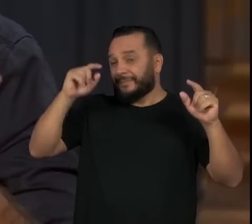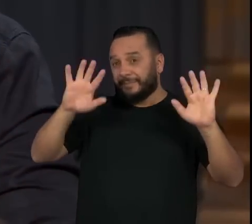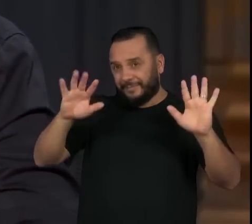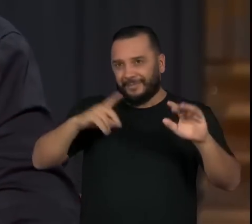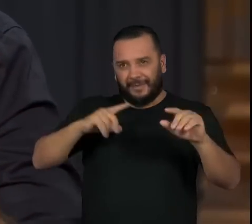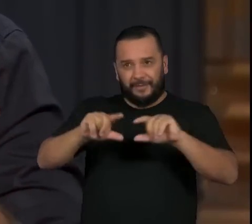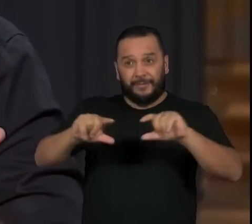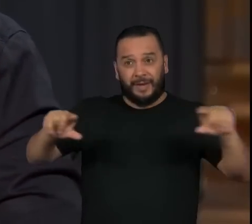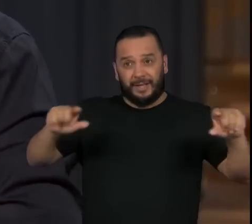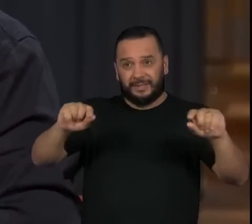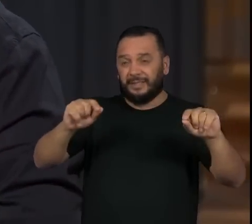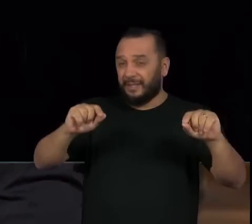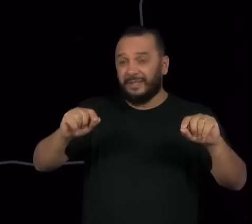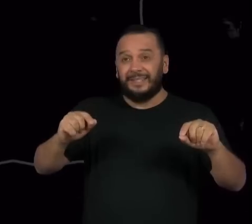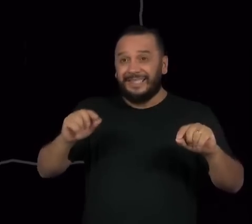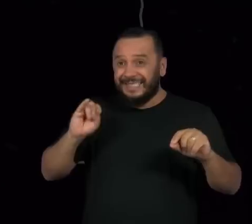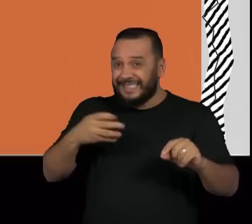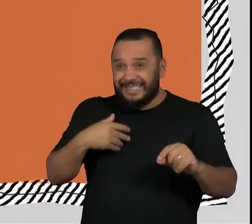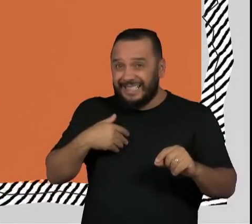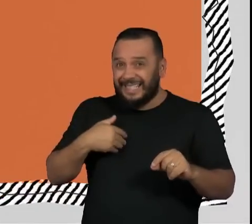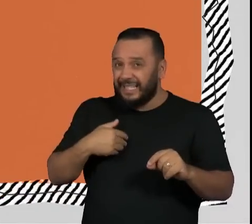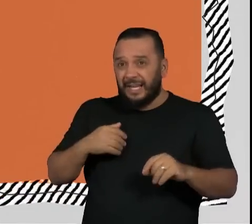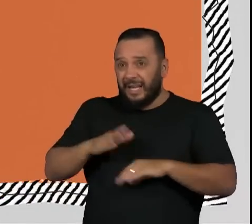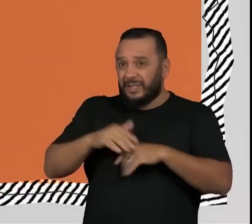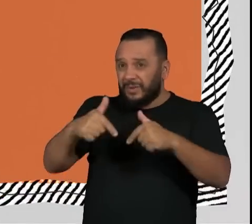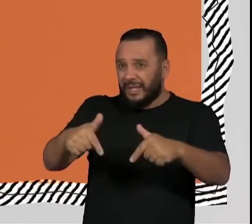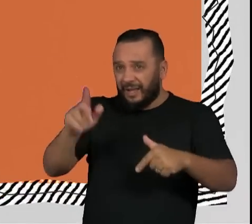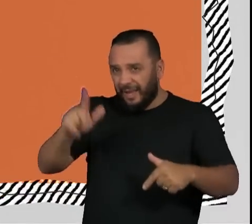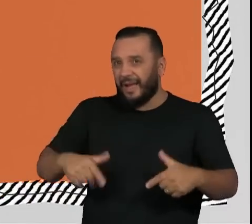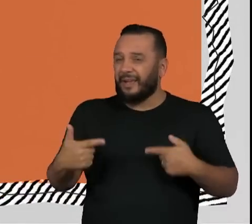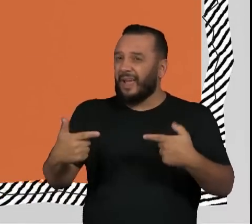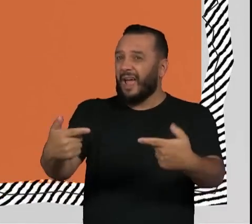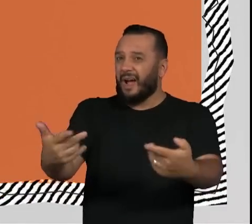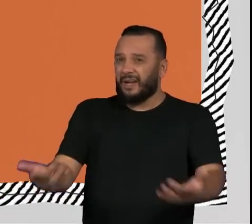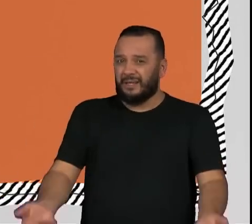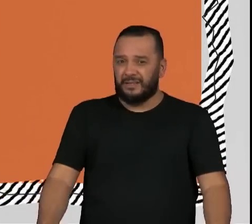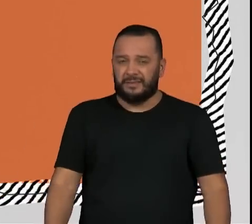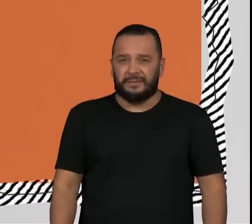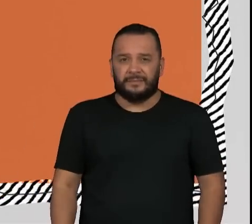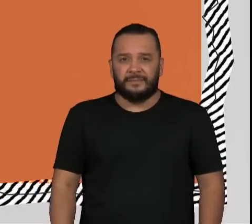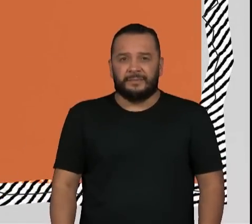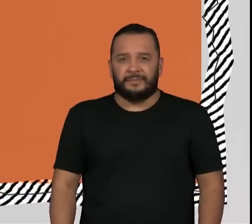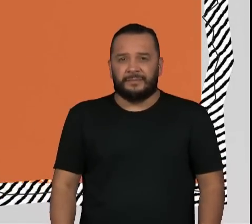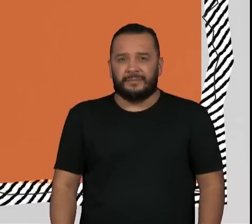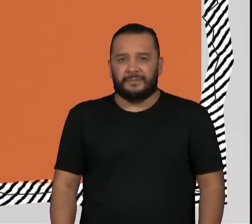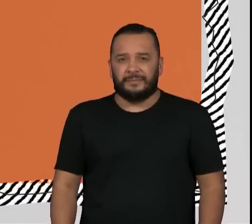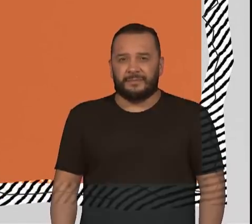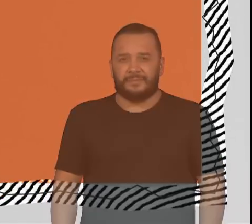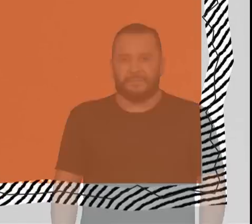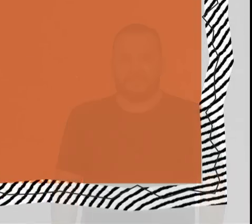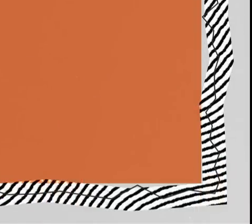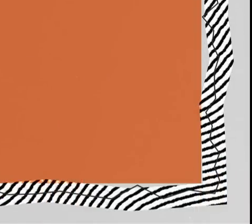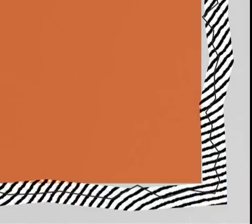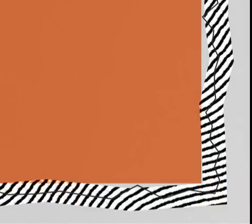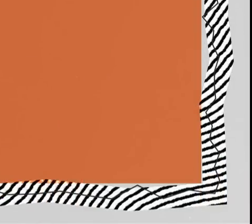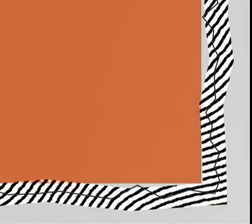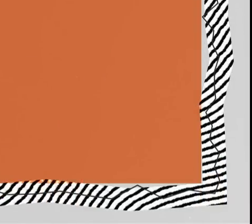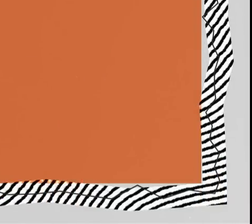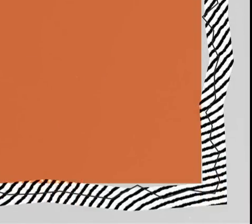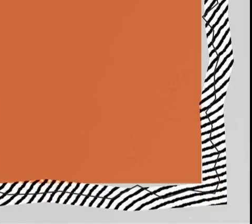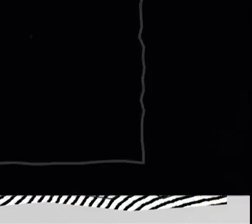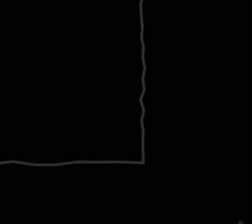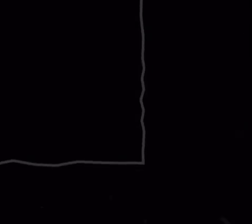forte, senão é guerra. Easy now, no need to go down. Rock that run, that this away from. Easy now, no need to go